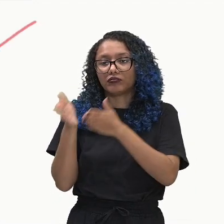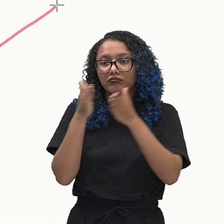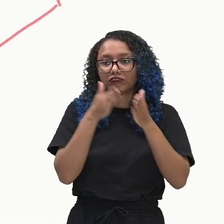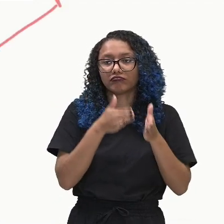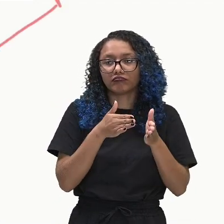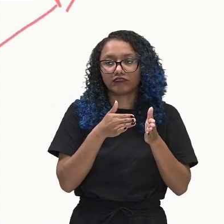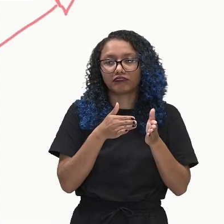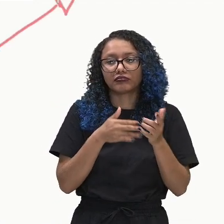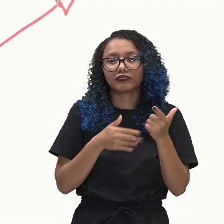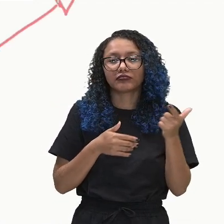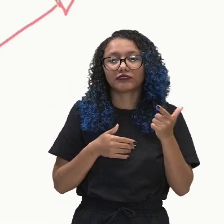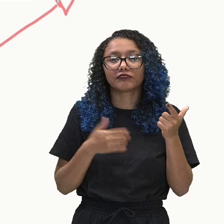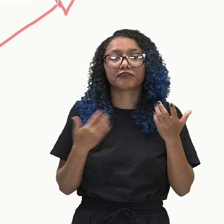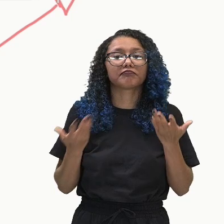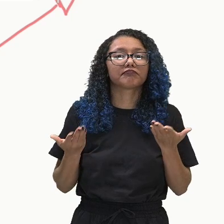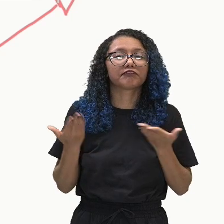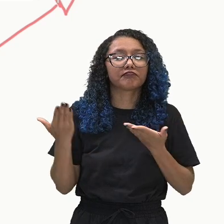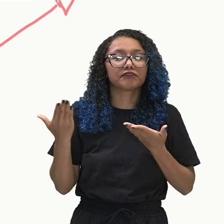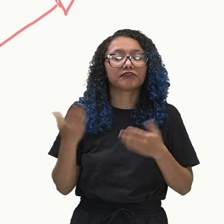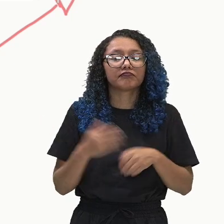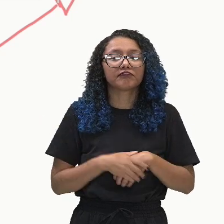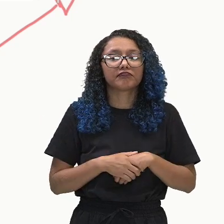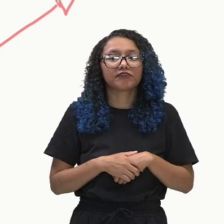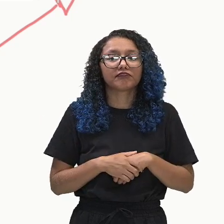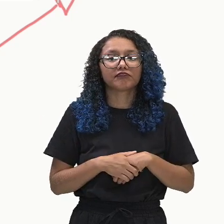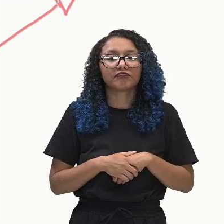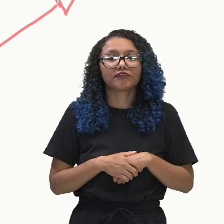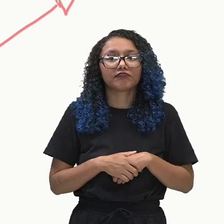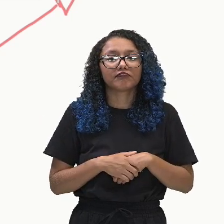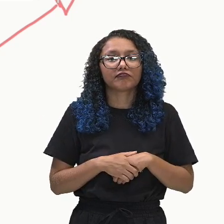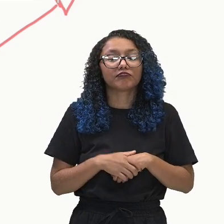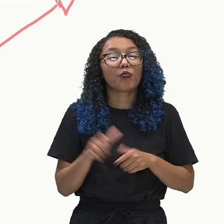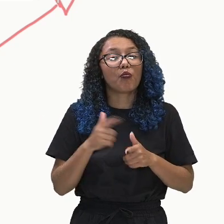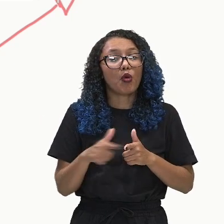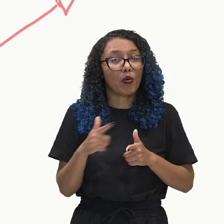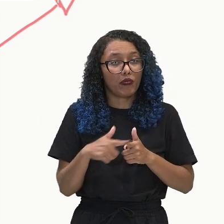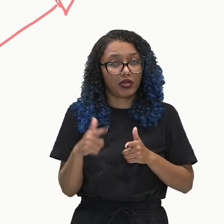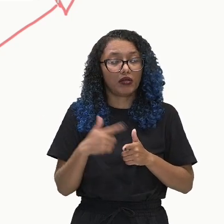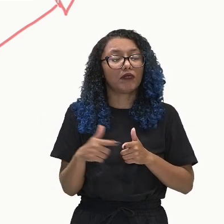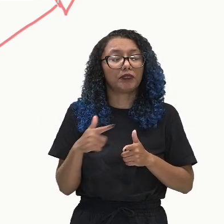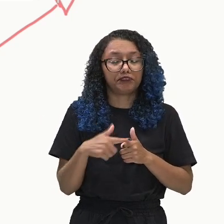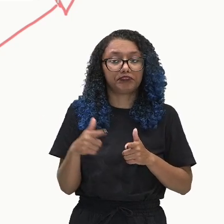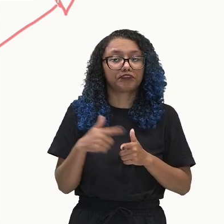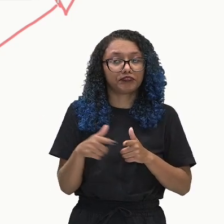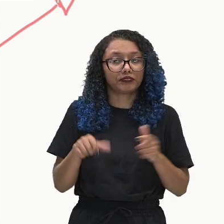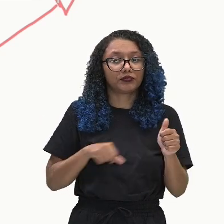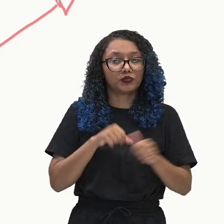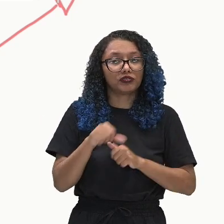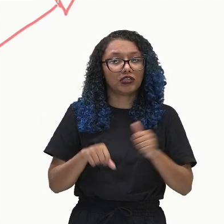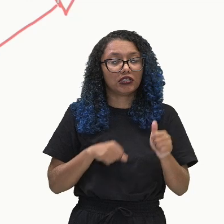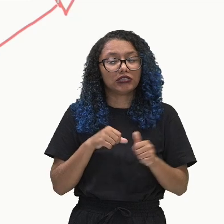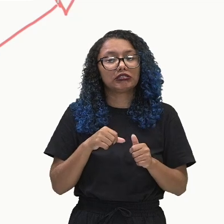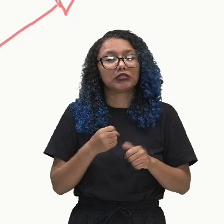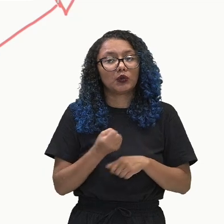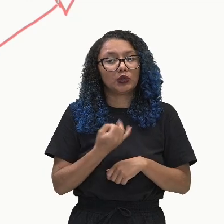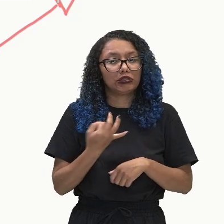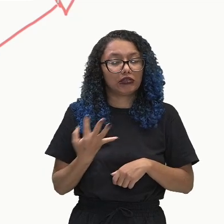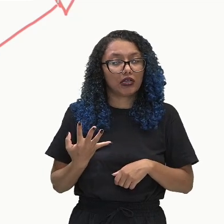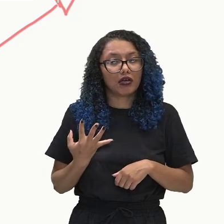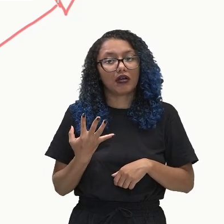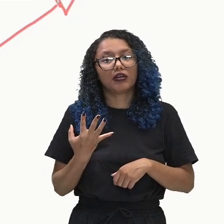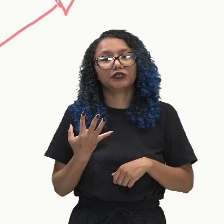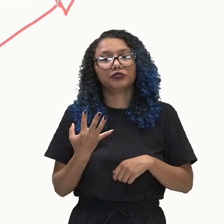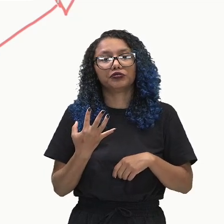segunda coluna nós vamos ter em algum processo de alteração de quantidade, de forma ou